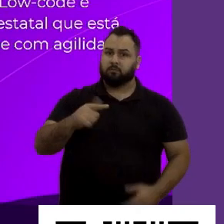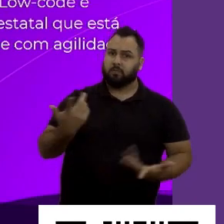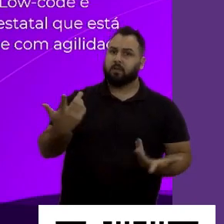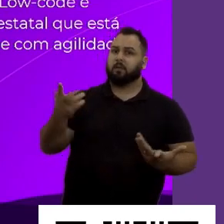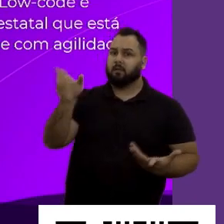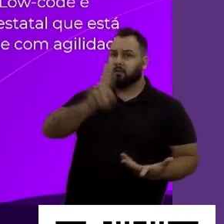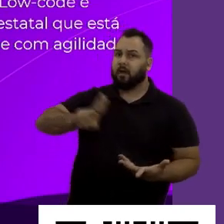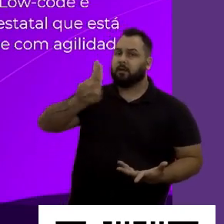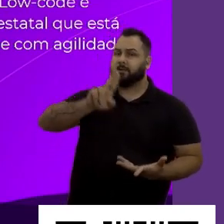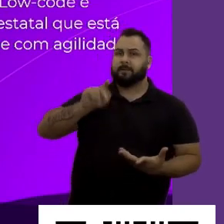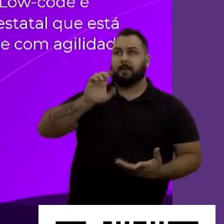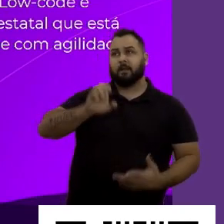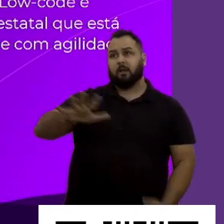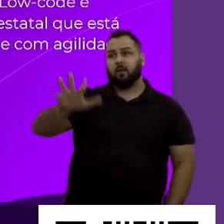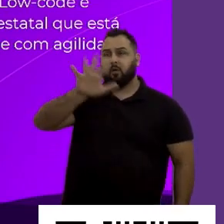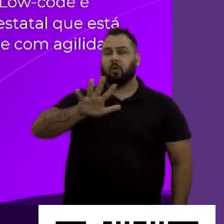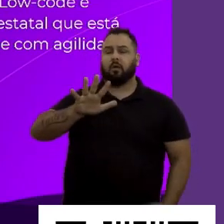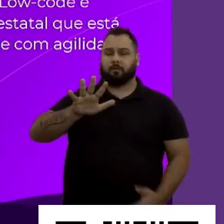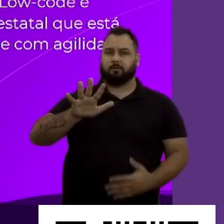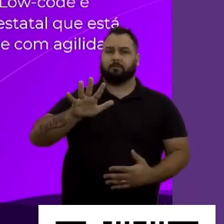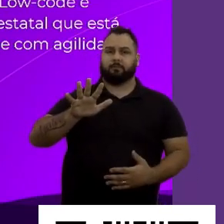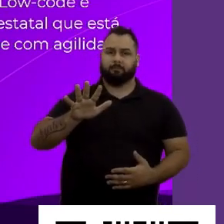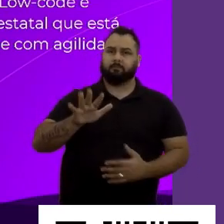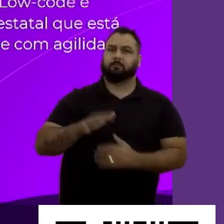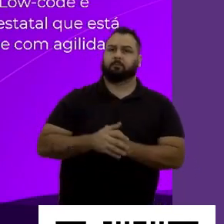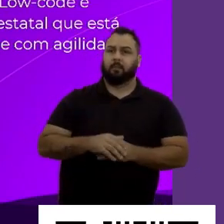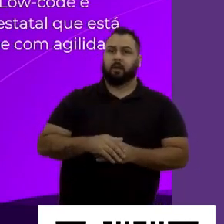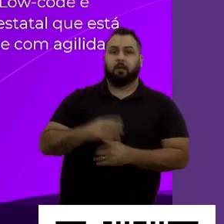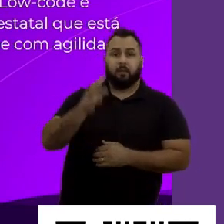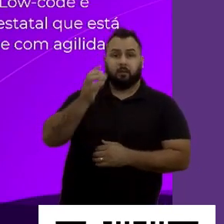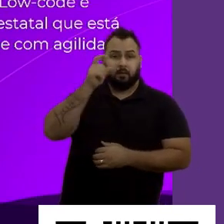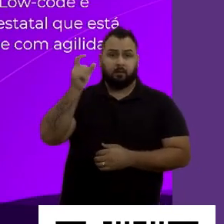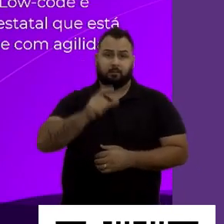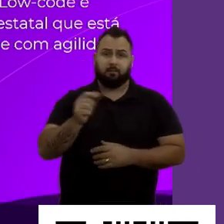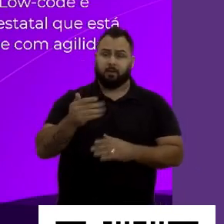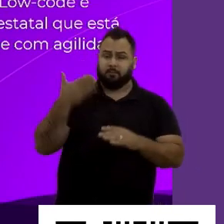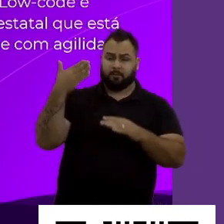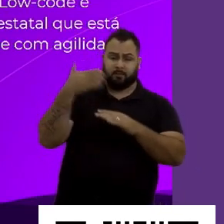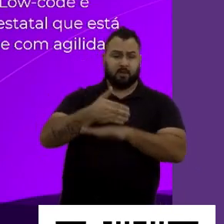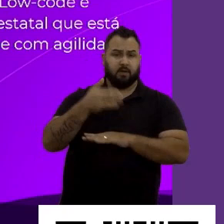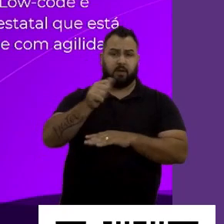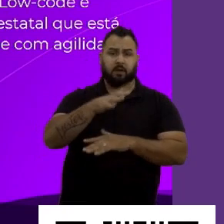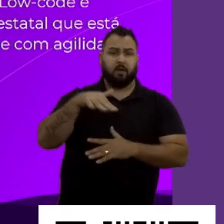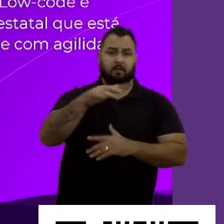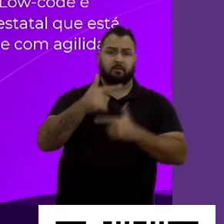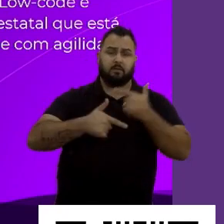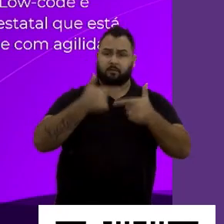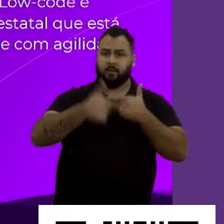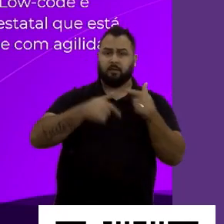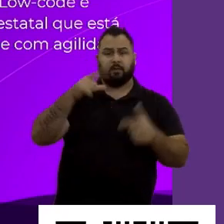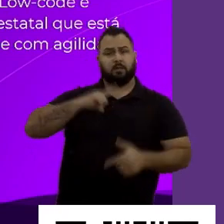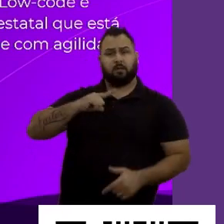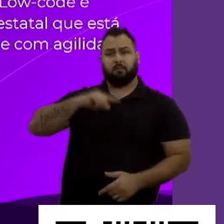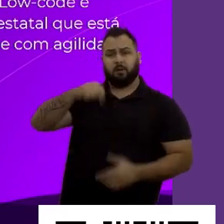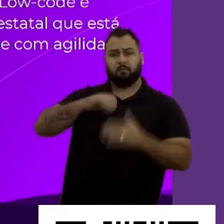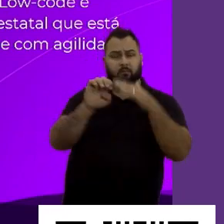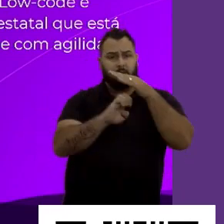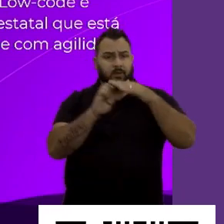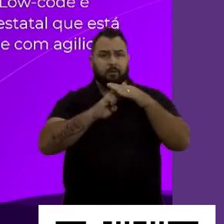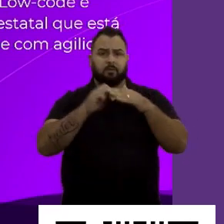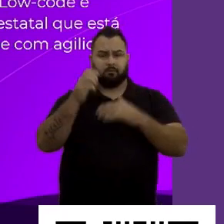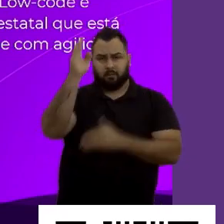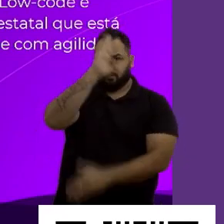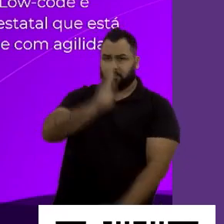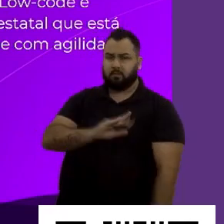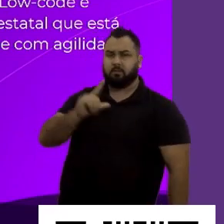e isso é muito interessante para quem quer entrar no mercado que a gente já tem uma empresa aqui no Brasil que já que é um corpo extremamente